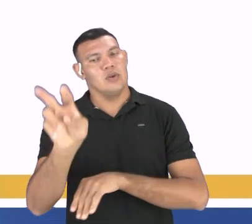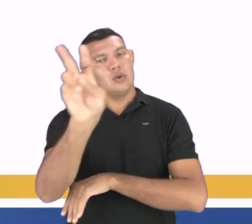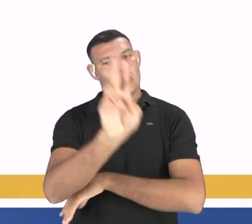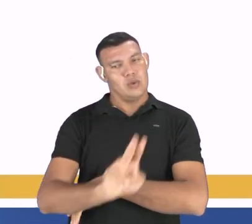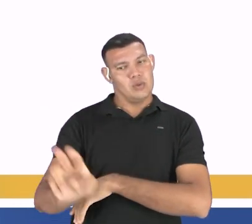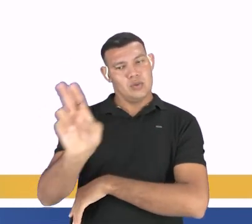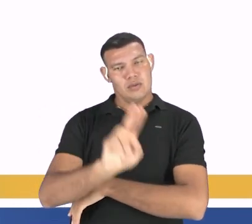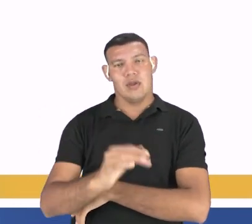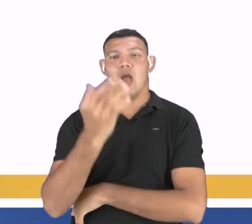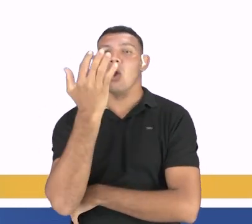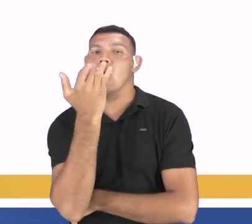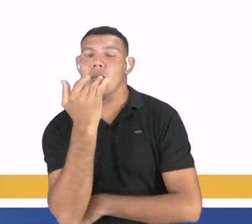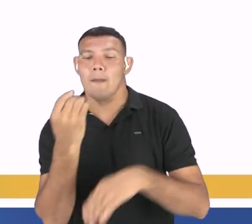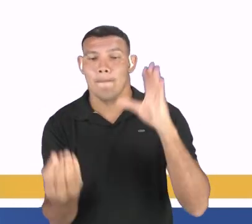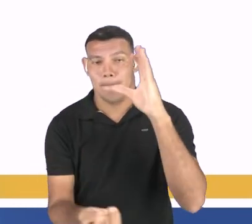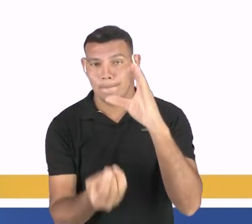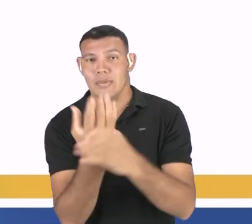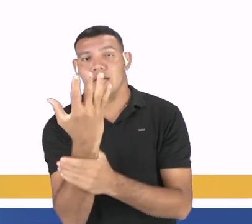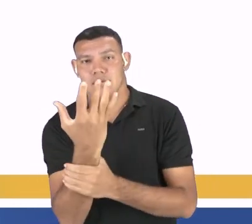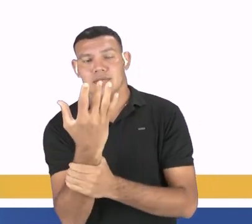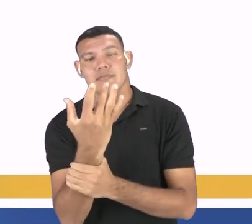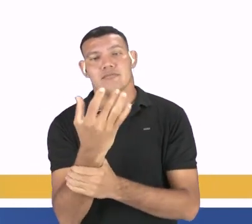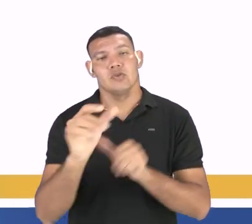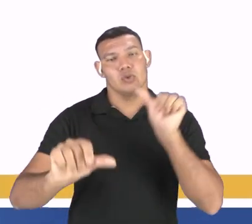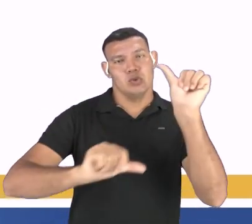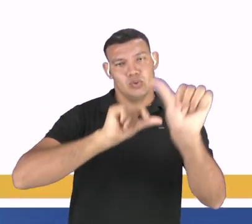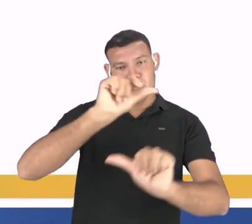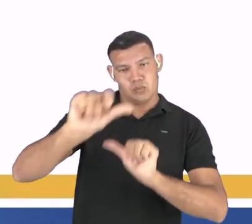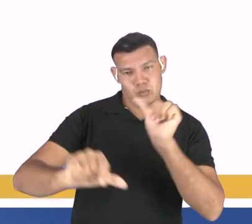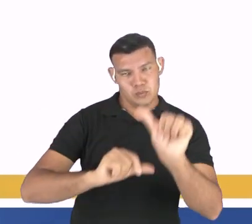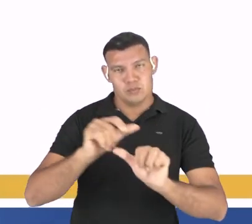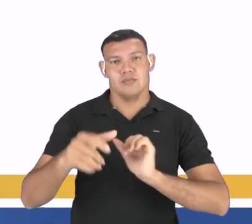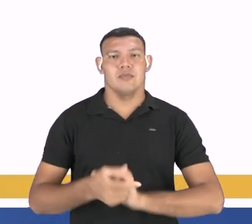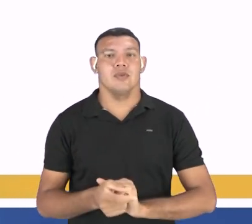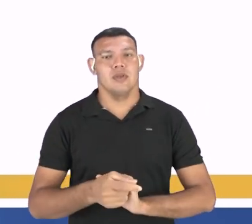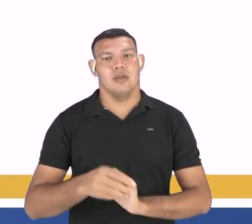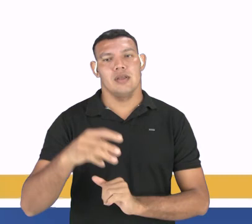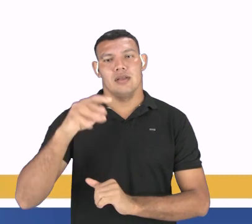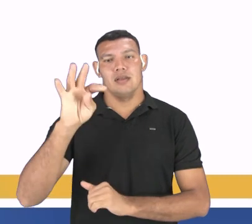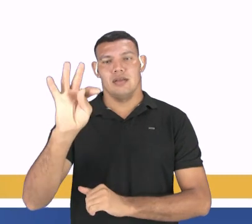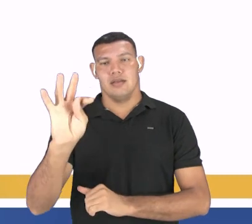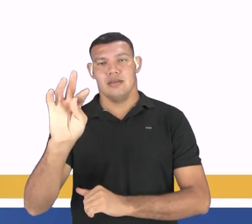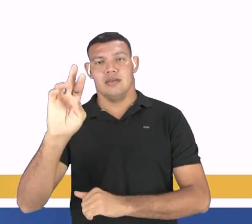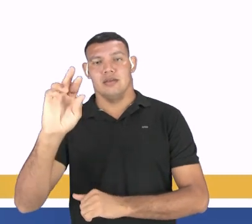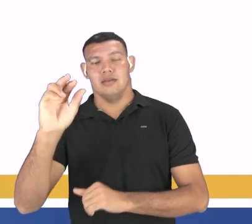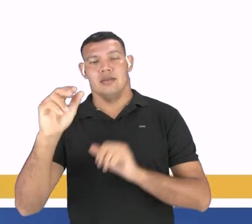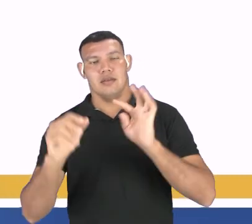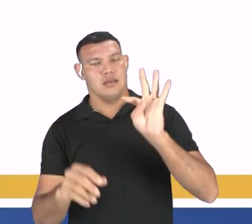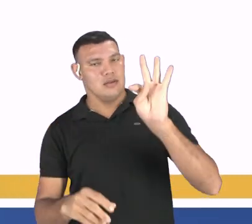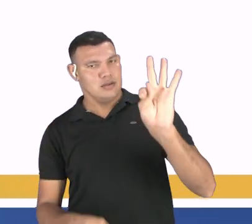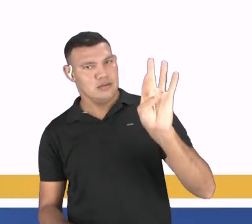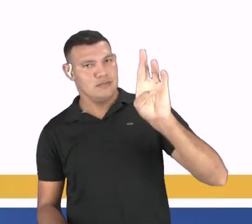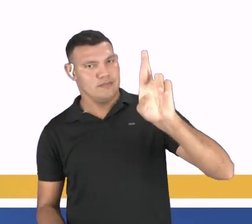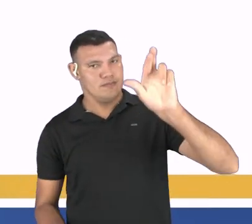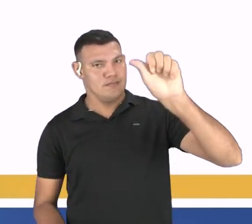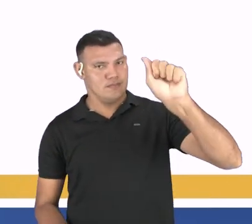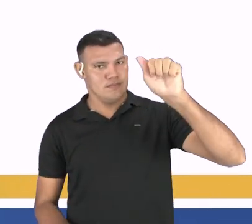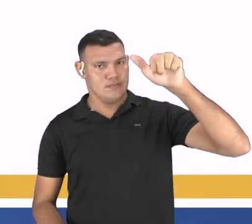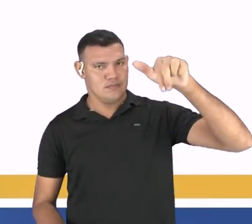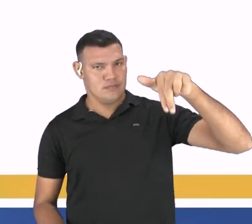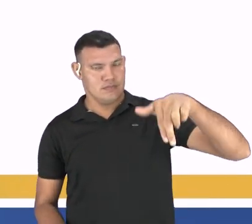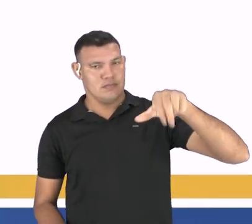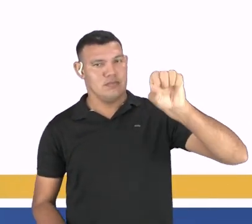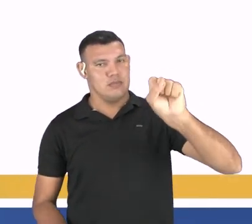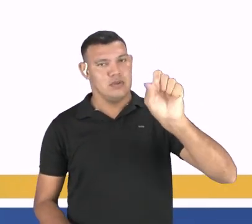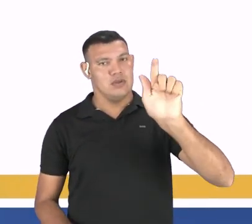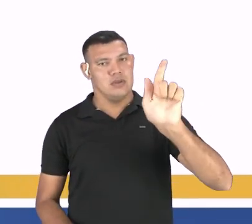utilização de alimentos EA produção de alimentos e animais transgênicos produção de medicamentos e enzimas na e produção de diversas proteínas